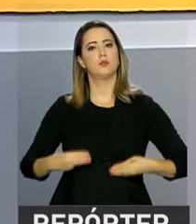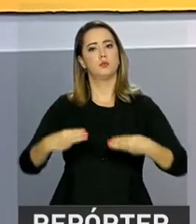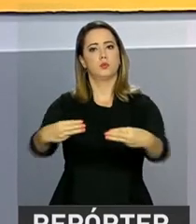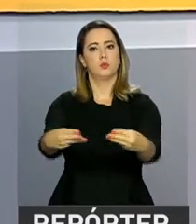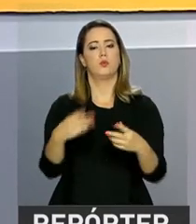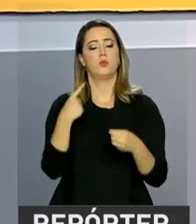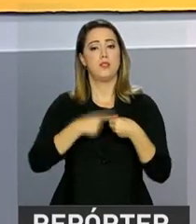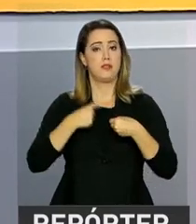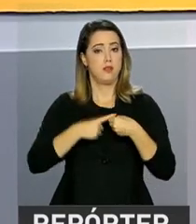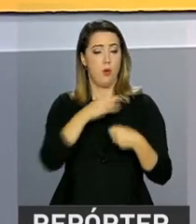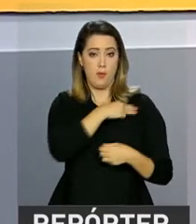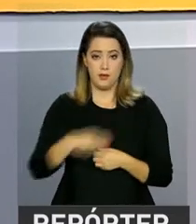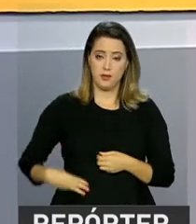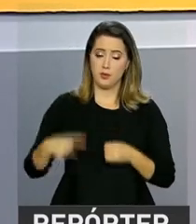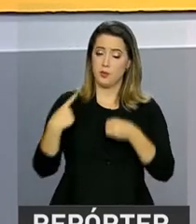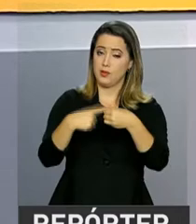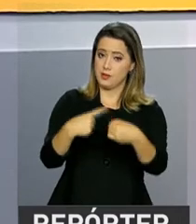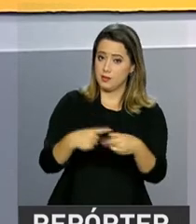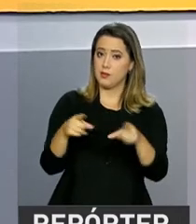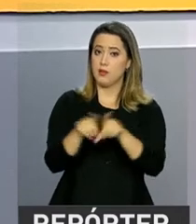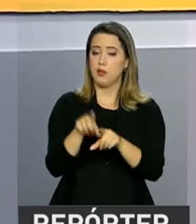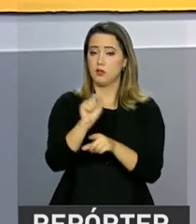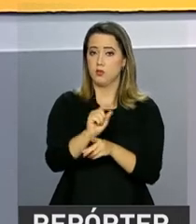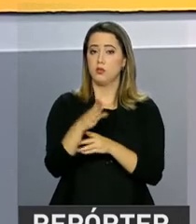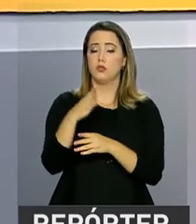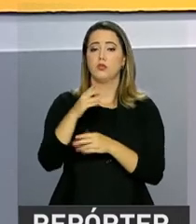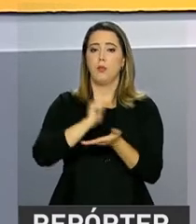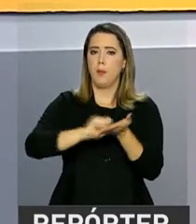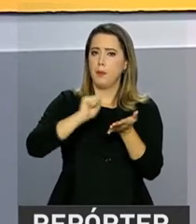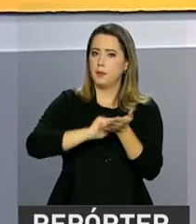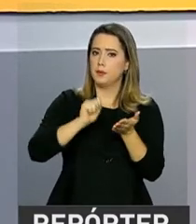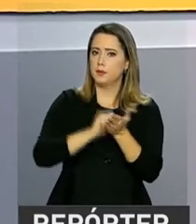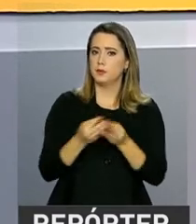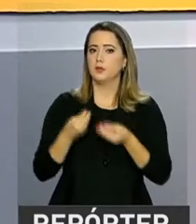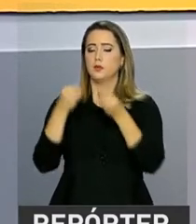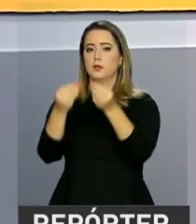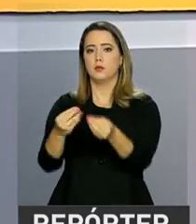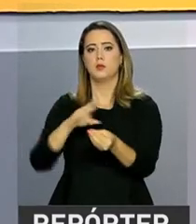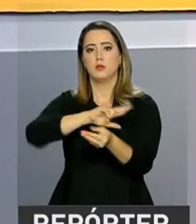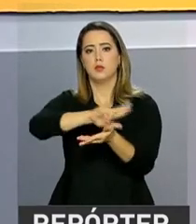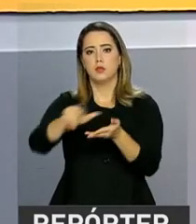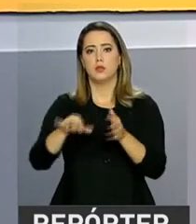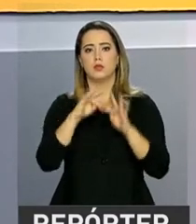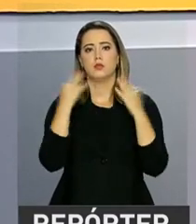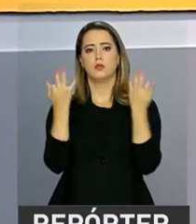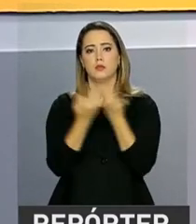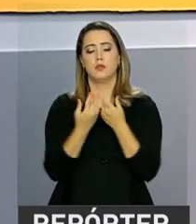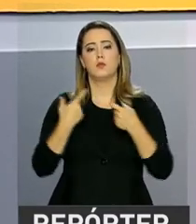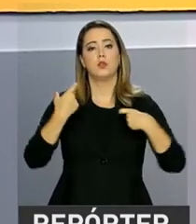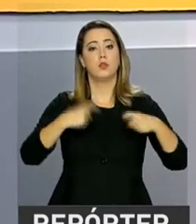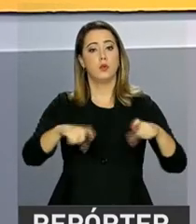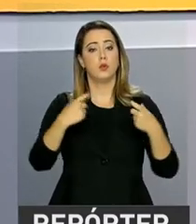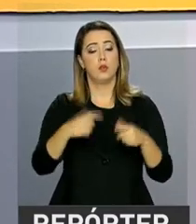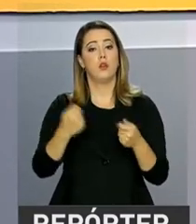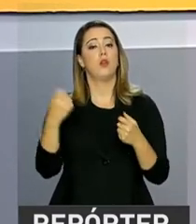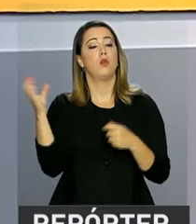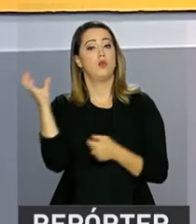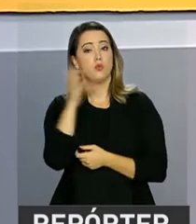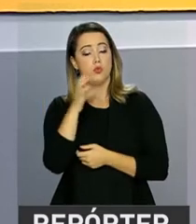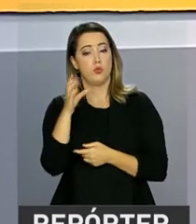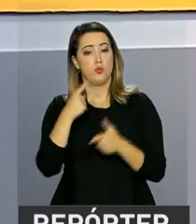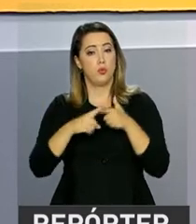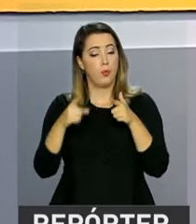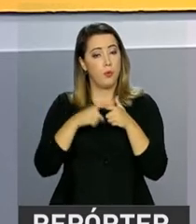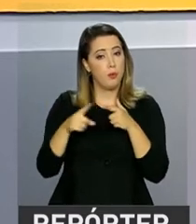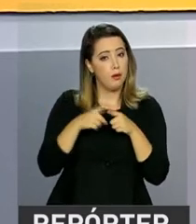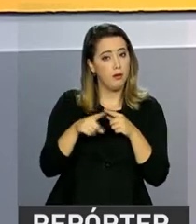das Cidades, Bruno Araújo, também deve assinar portaria para levar o cartão Reforma a famílias de municípios que decretaram situação de